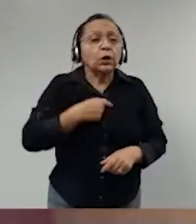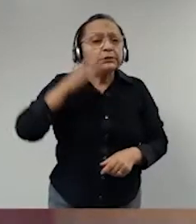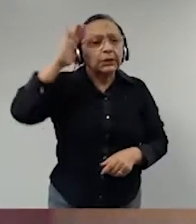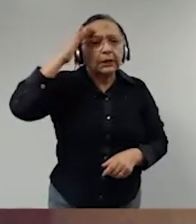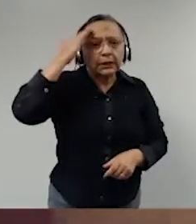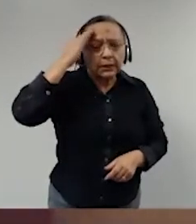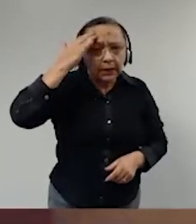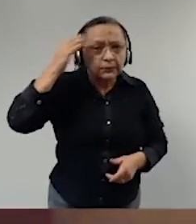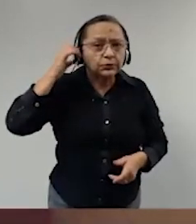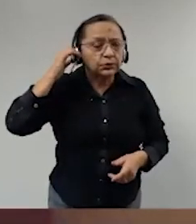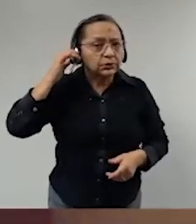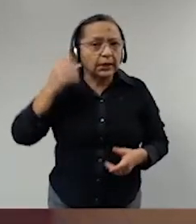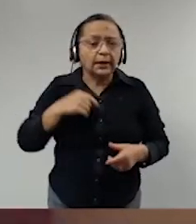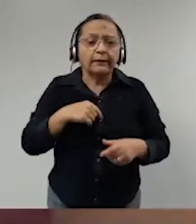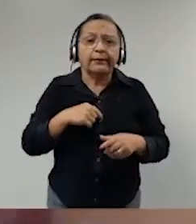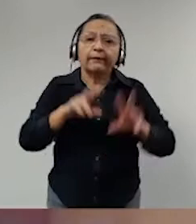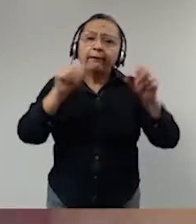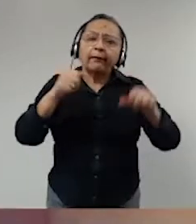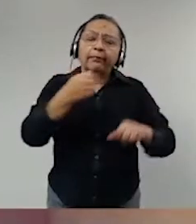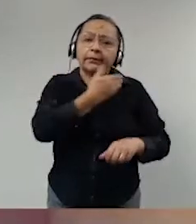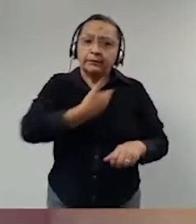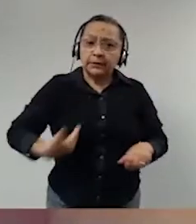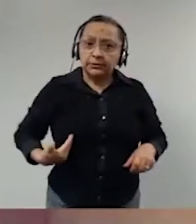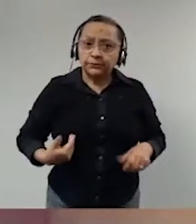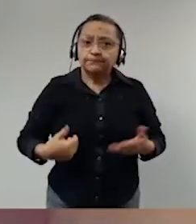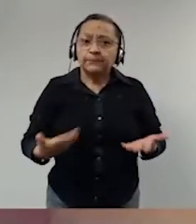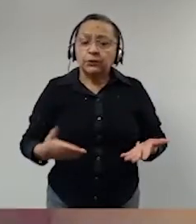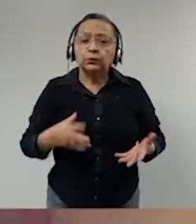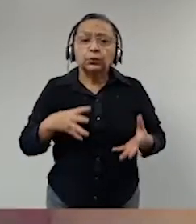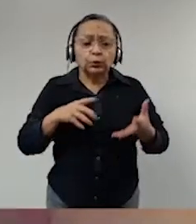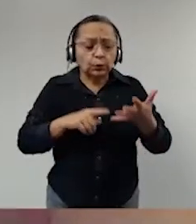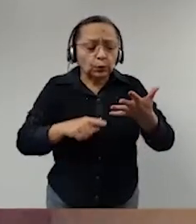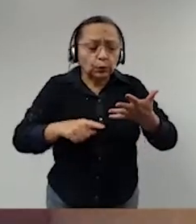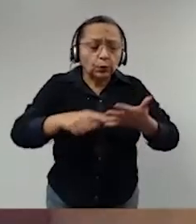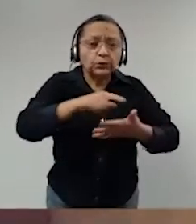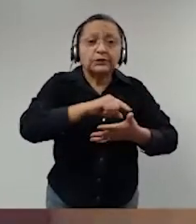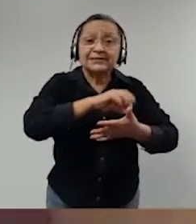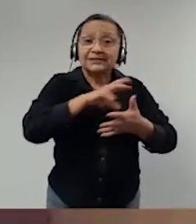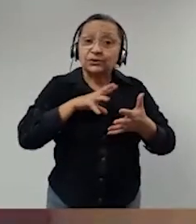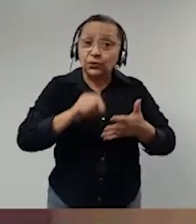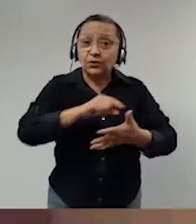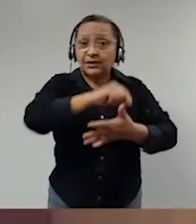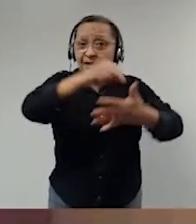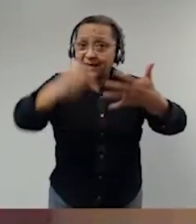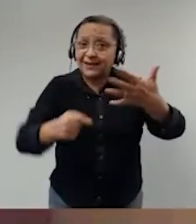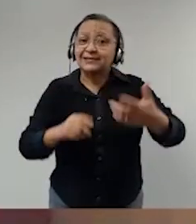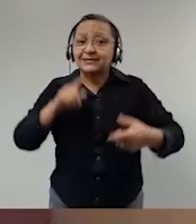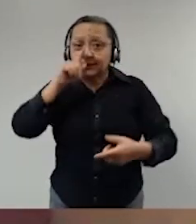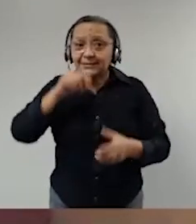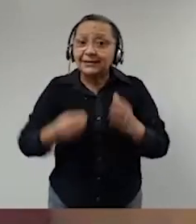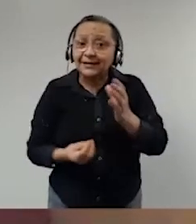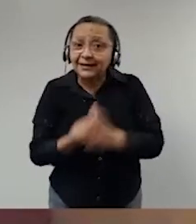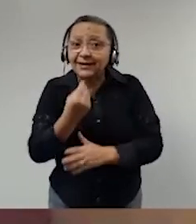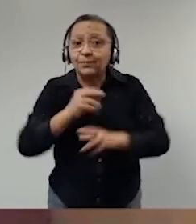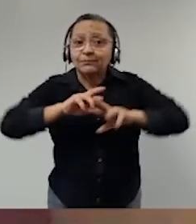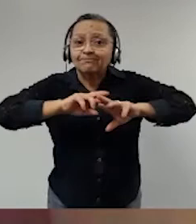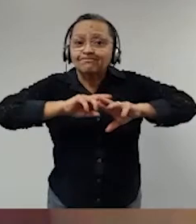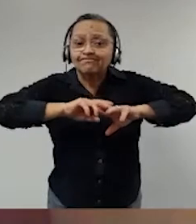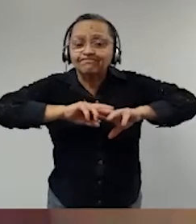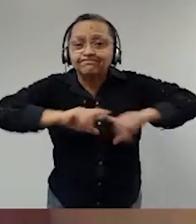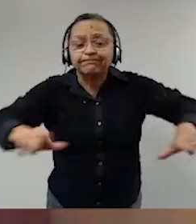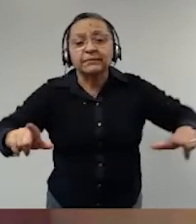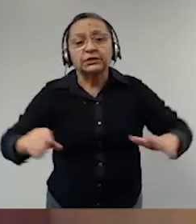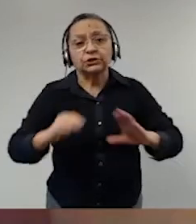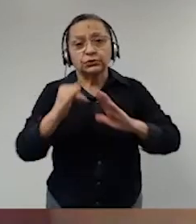noção de república. Então, vejam que essas crises todas criam uma grande devastação institucional. A